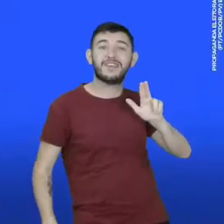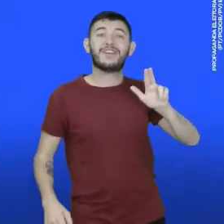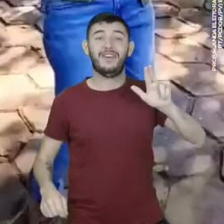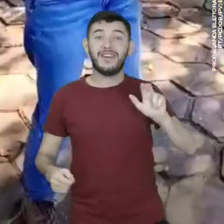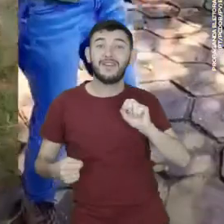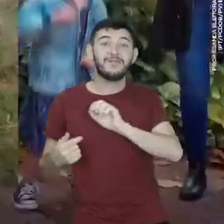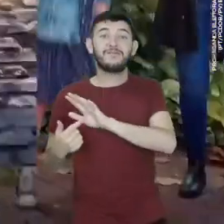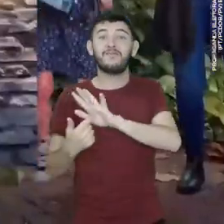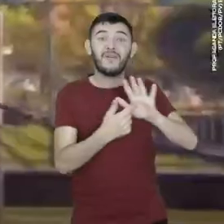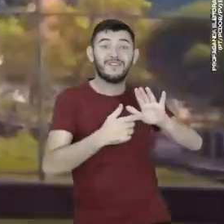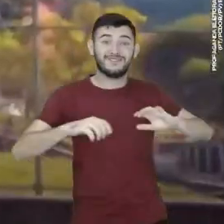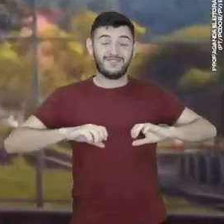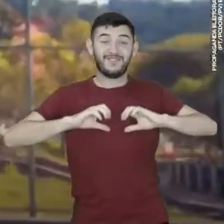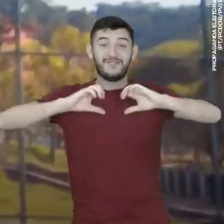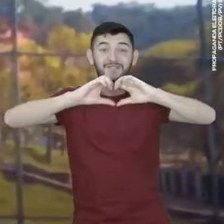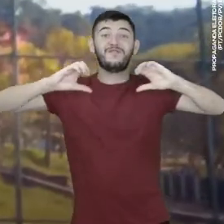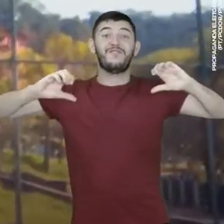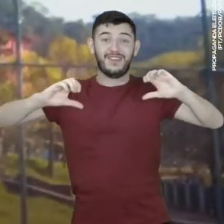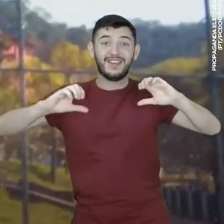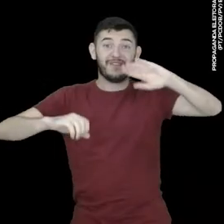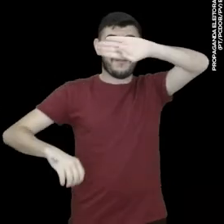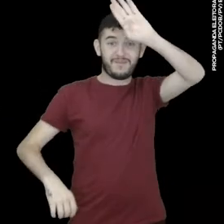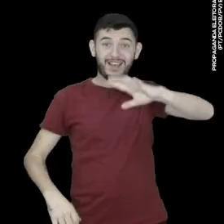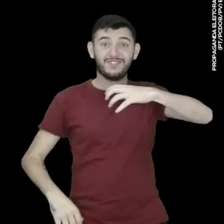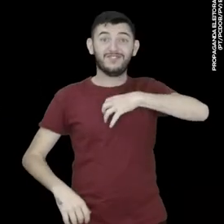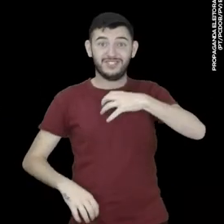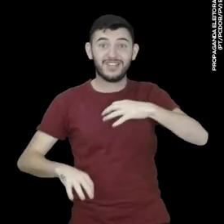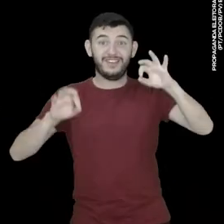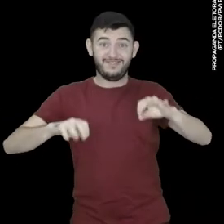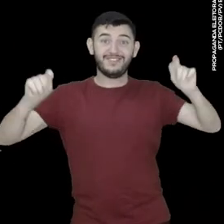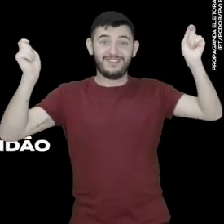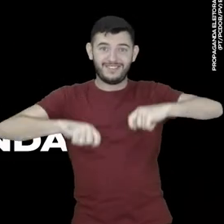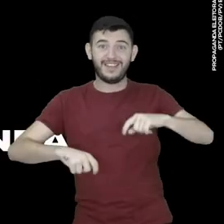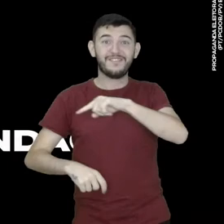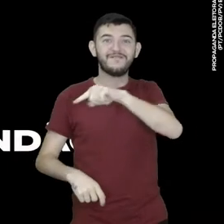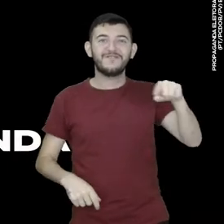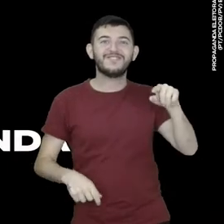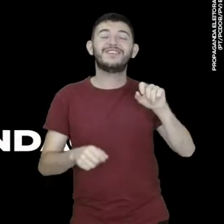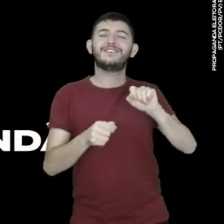o Brasil tem jeito! Faz o L, faz o